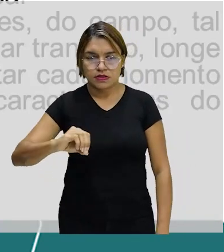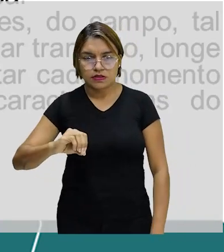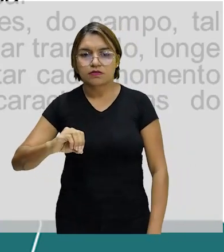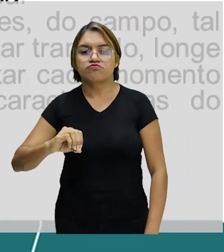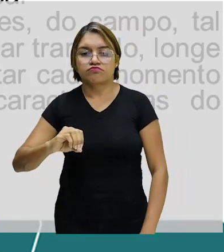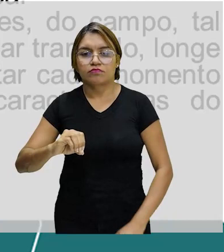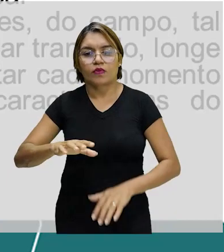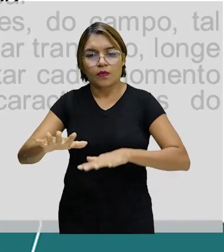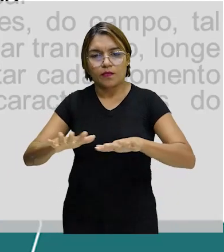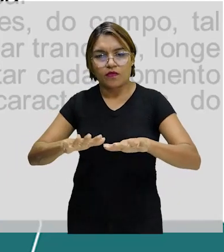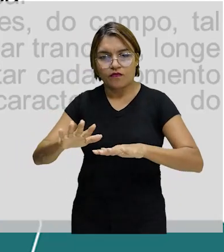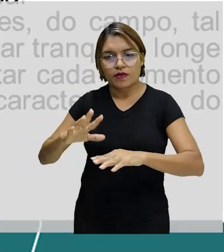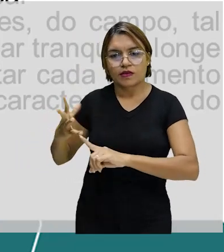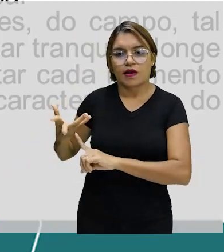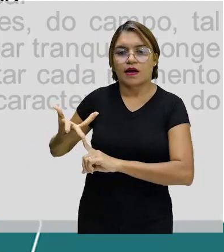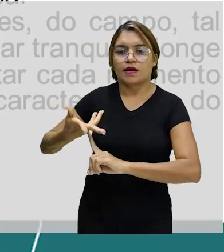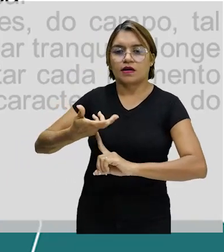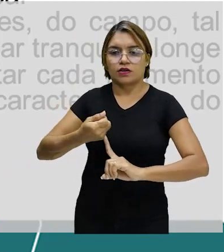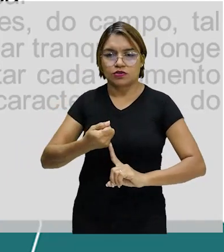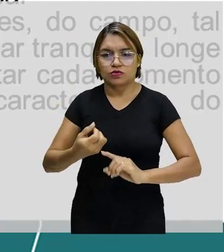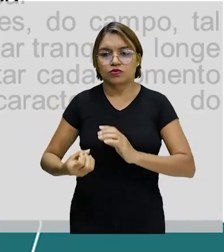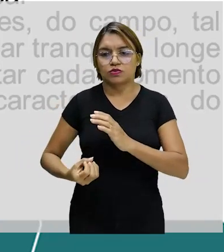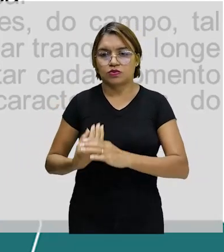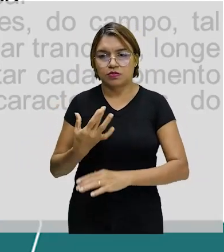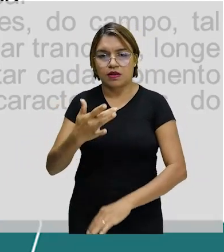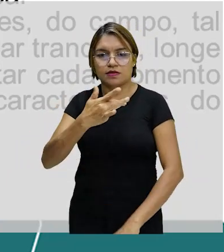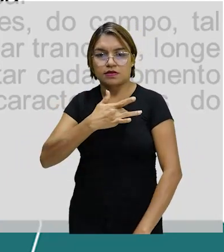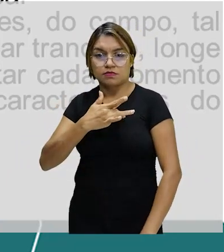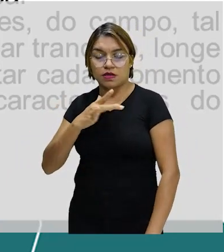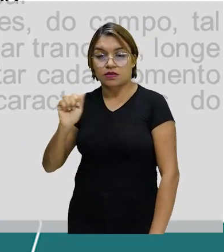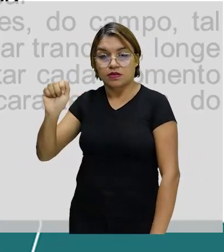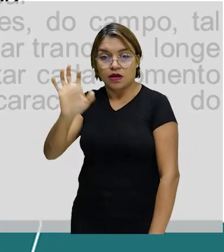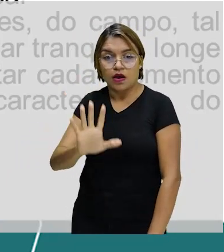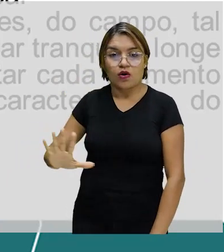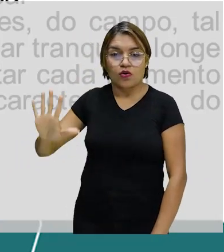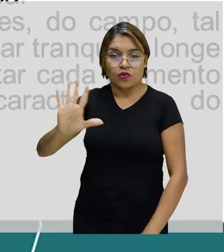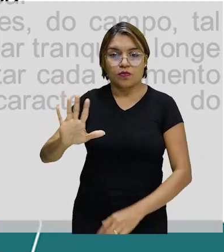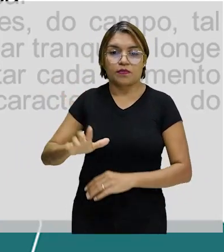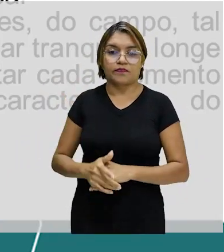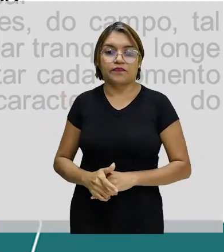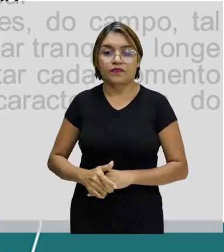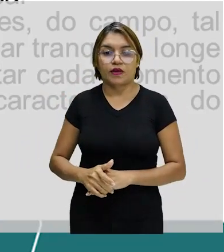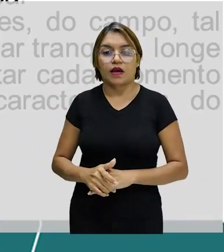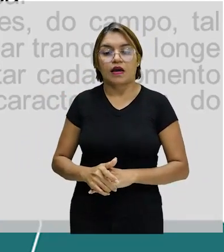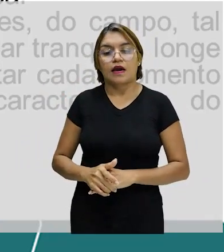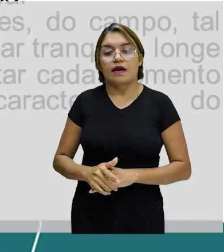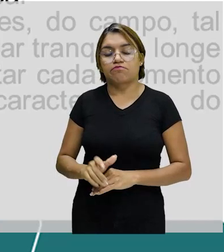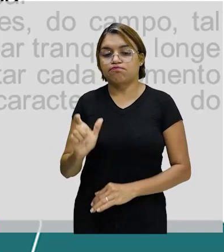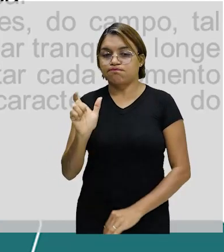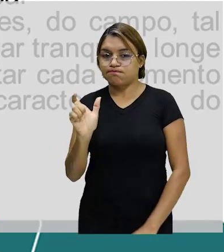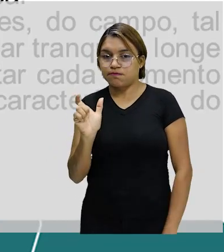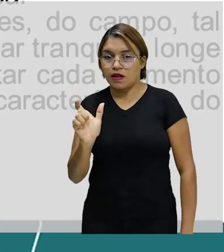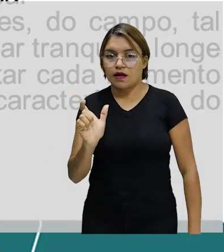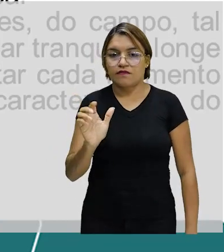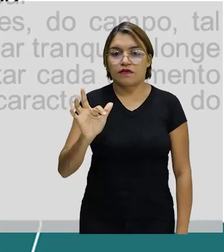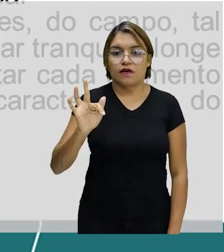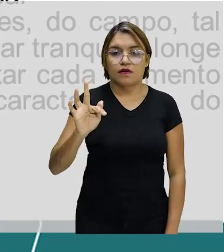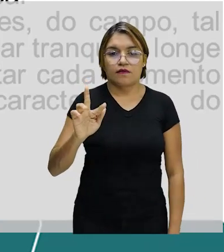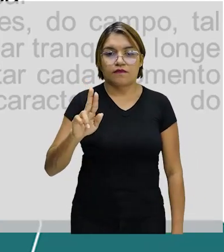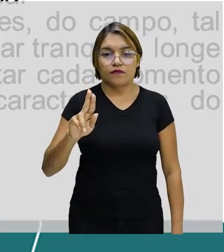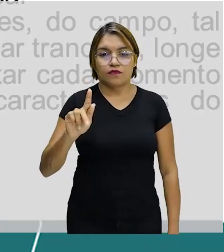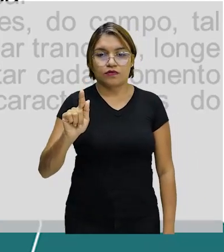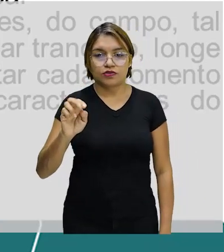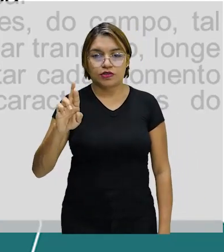surgiu durante o Renascimento na Europa. A expressão fugere urbem reflete a valorização da vida simples do campo, tal como